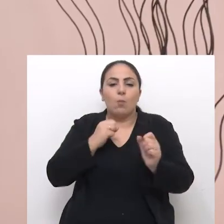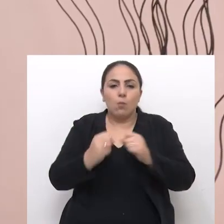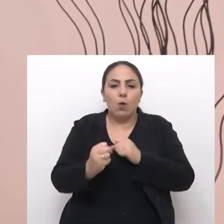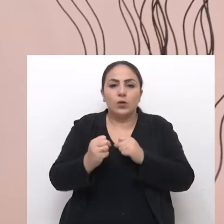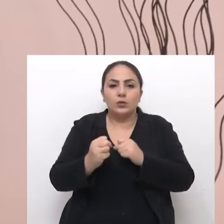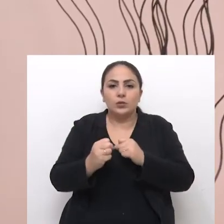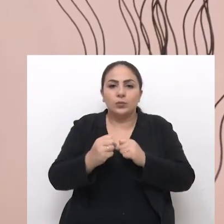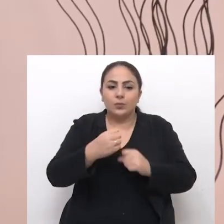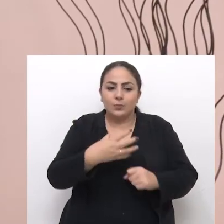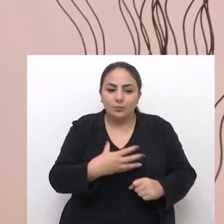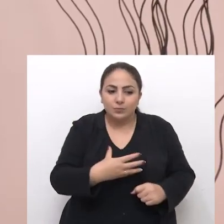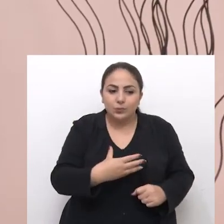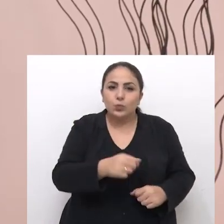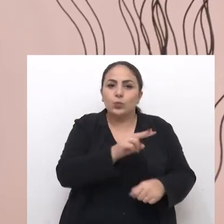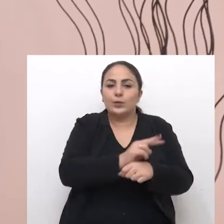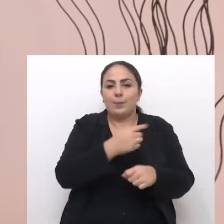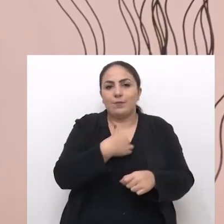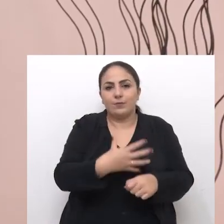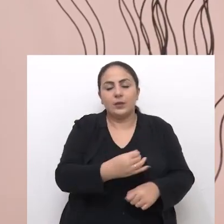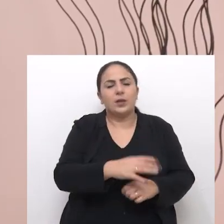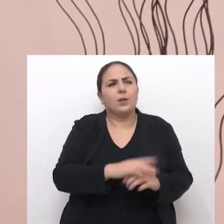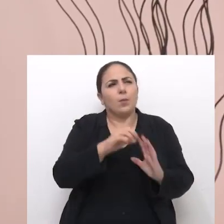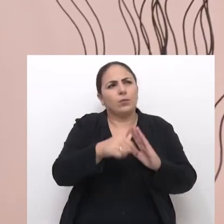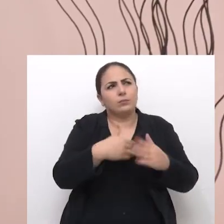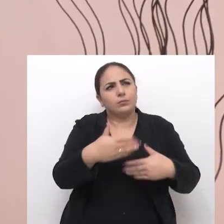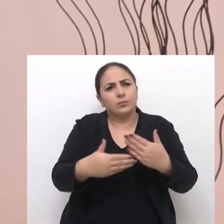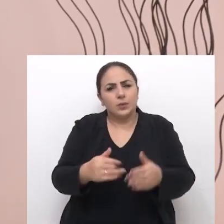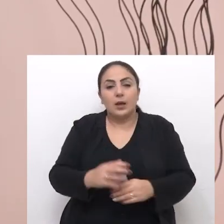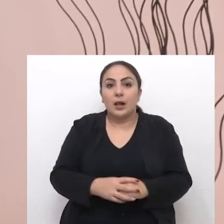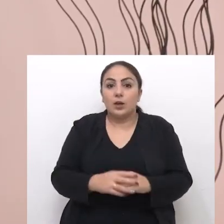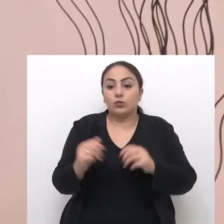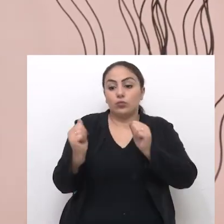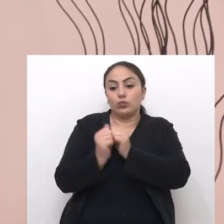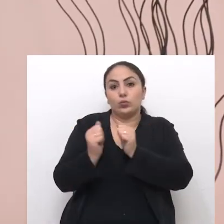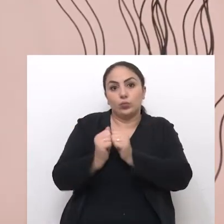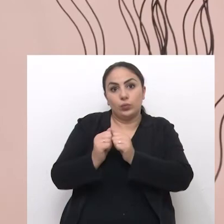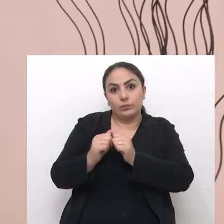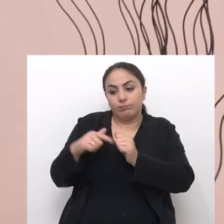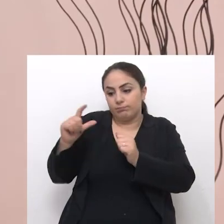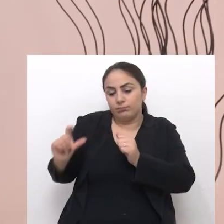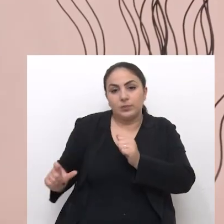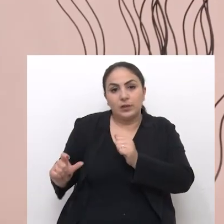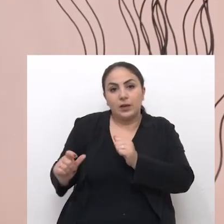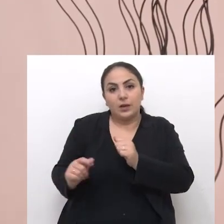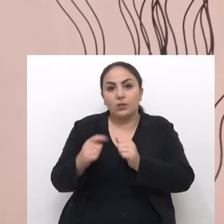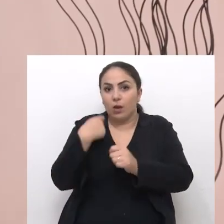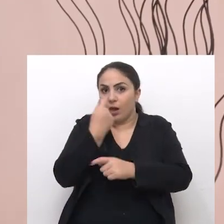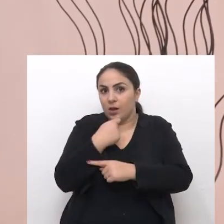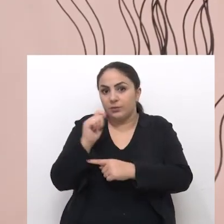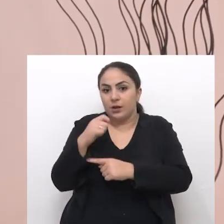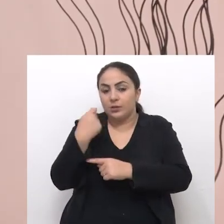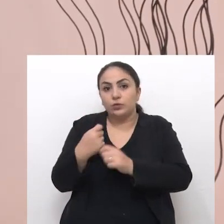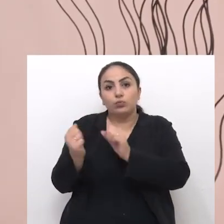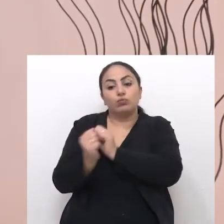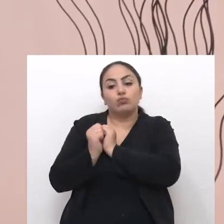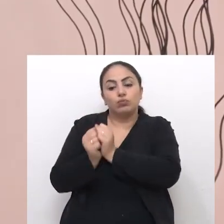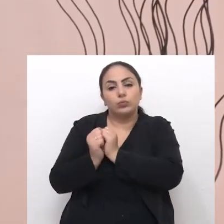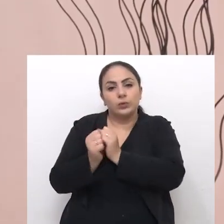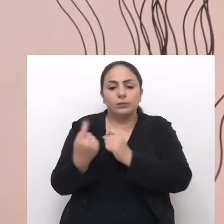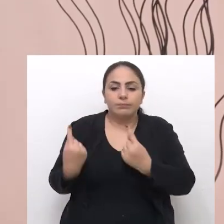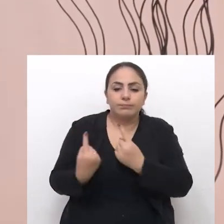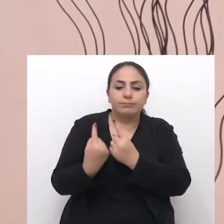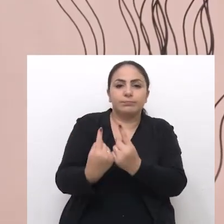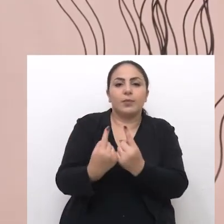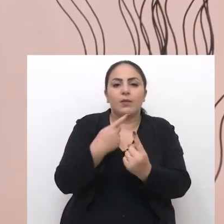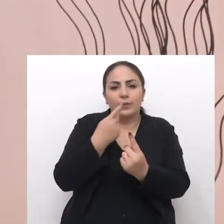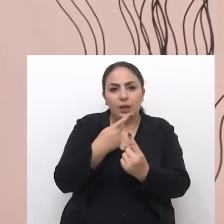E aí, passou uns dias, ela apareceu lá no meu escritório, adivinhe? Ela e a filha, tomando um sorvete, estavam